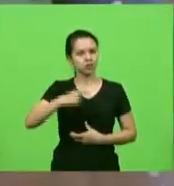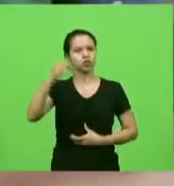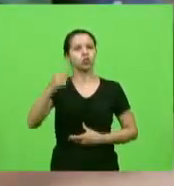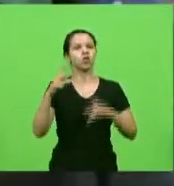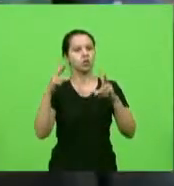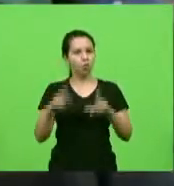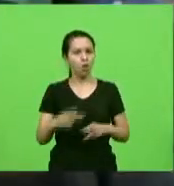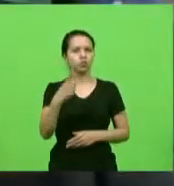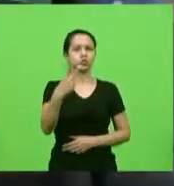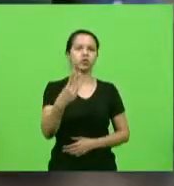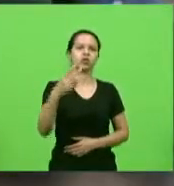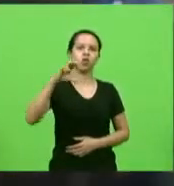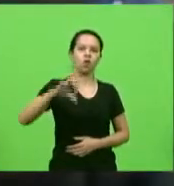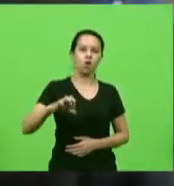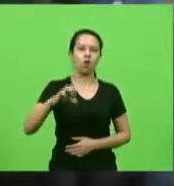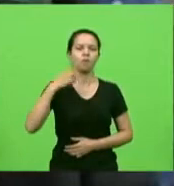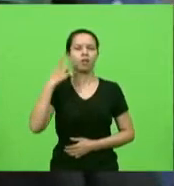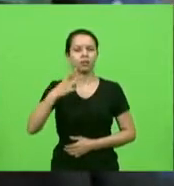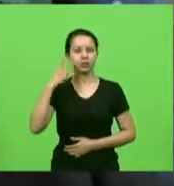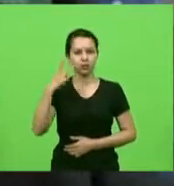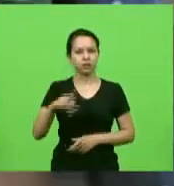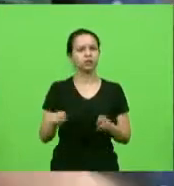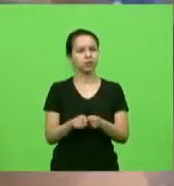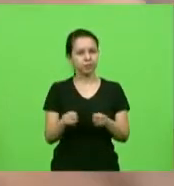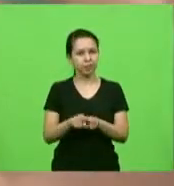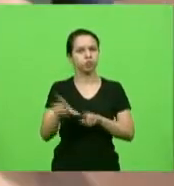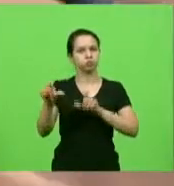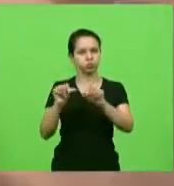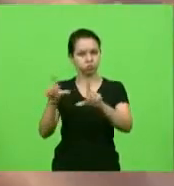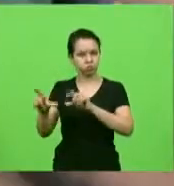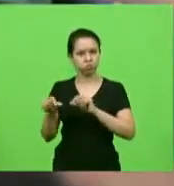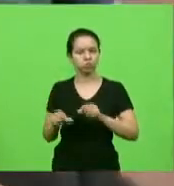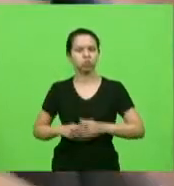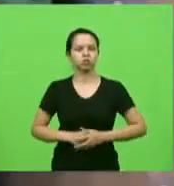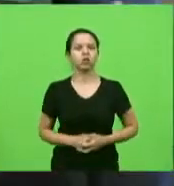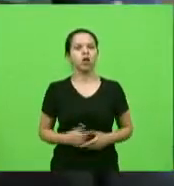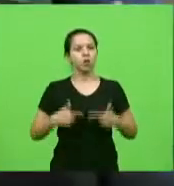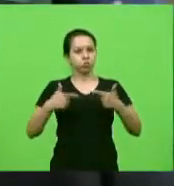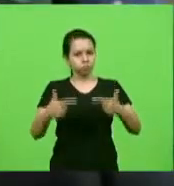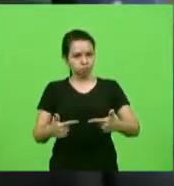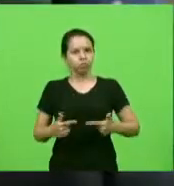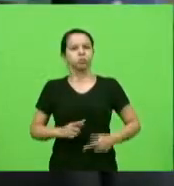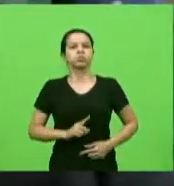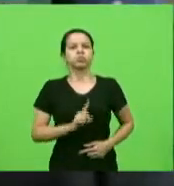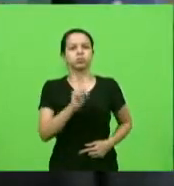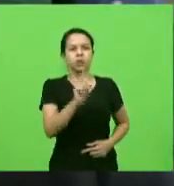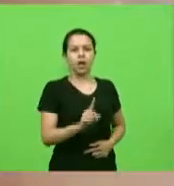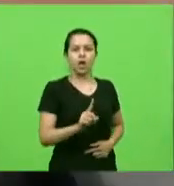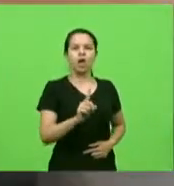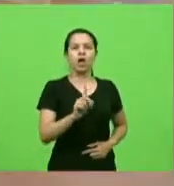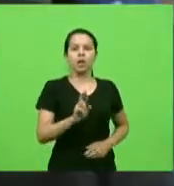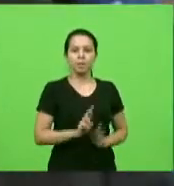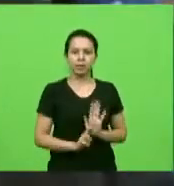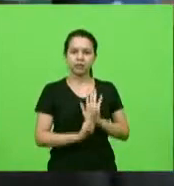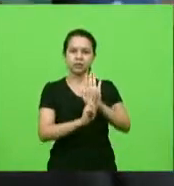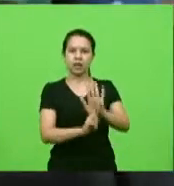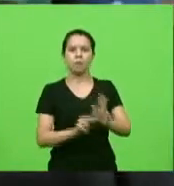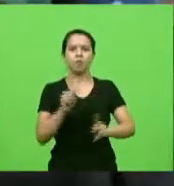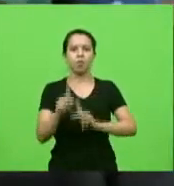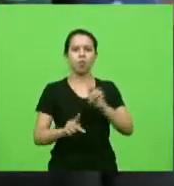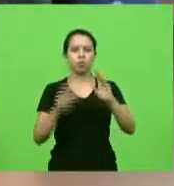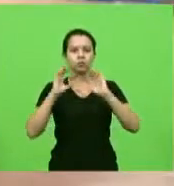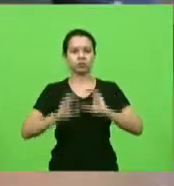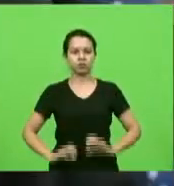como os demais 39 colegas desta Casa Legislativa, tenho a chancela pública de representar o cidadão. Além disso, como